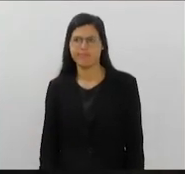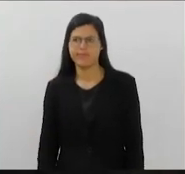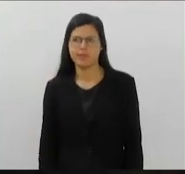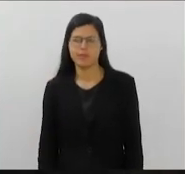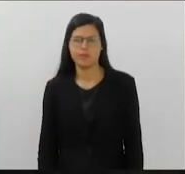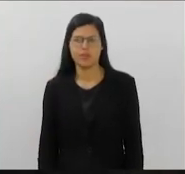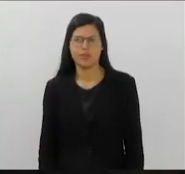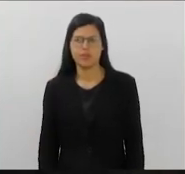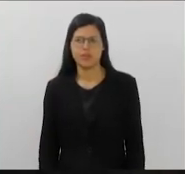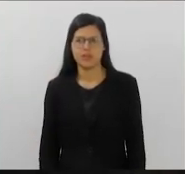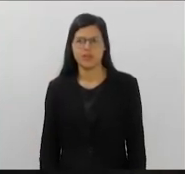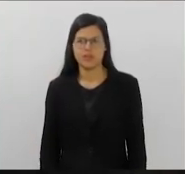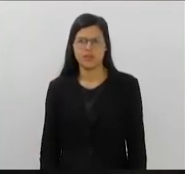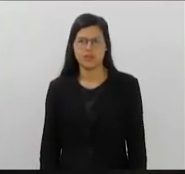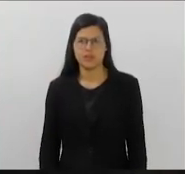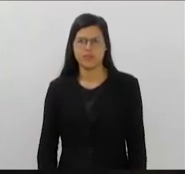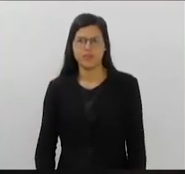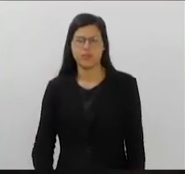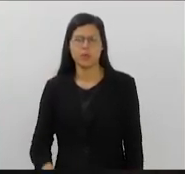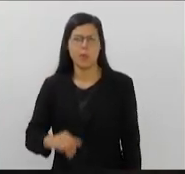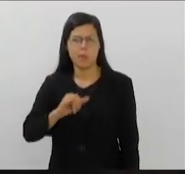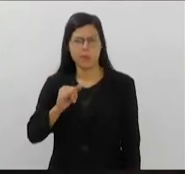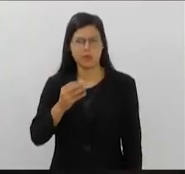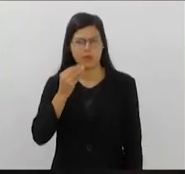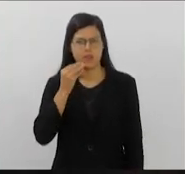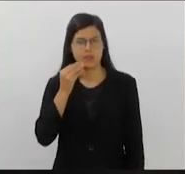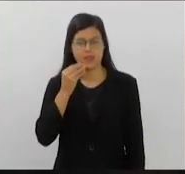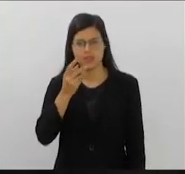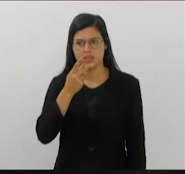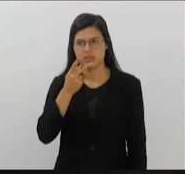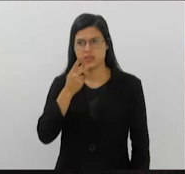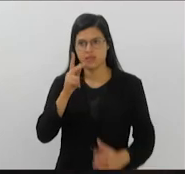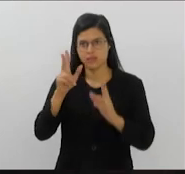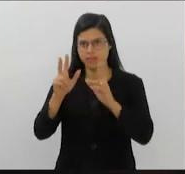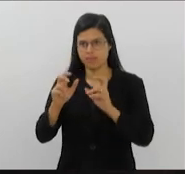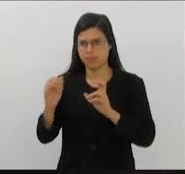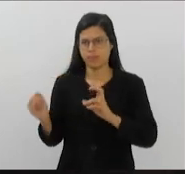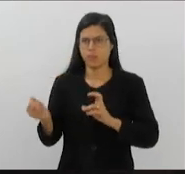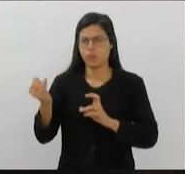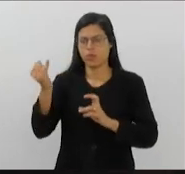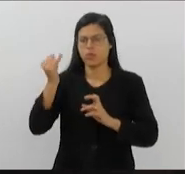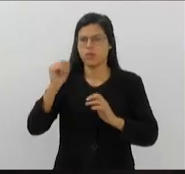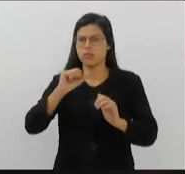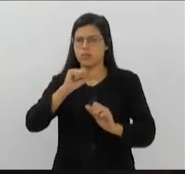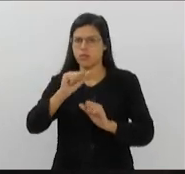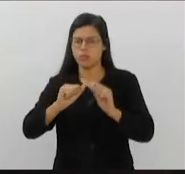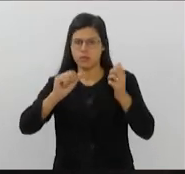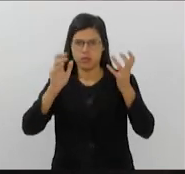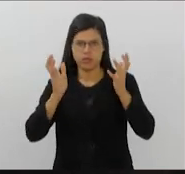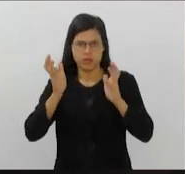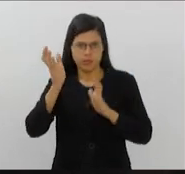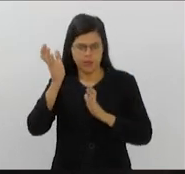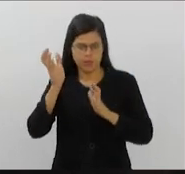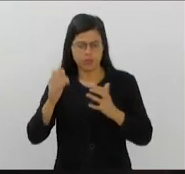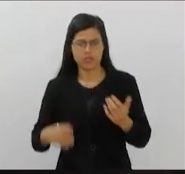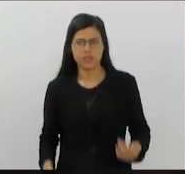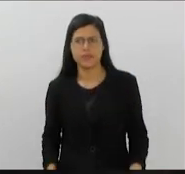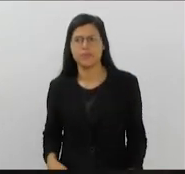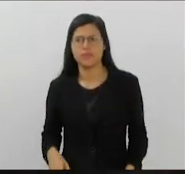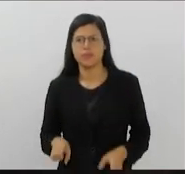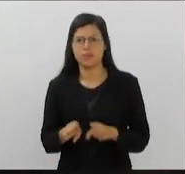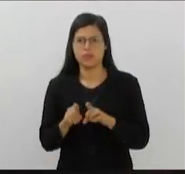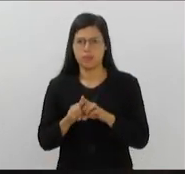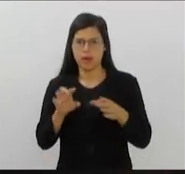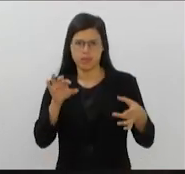justamente dar a oportunidade para a gente falar um pouco sobre esse tema tão importante, que é o tema das mudanças climáticas e a relação dela